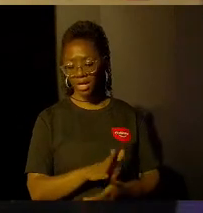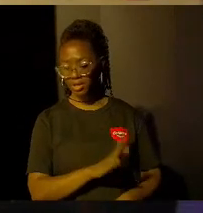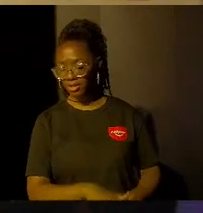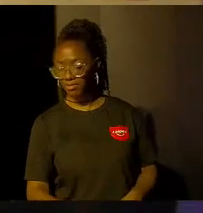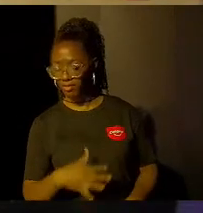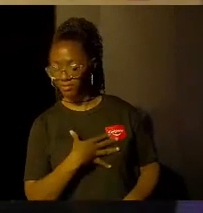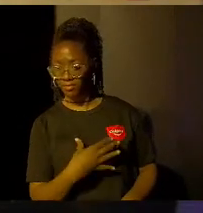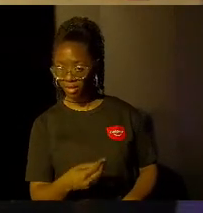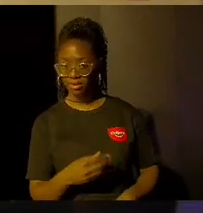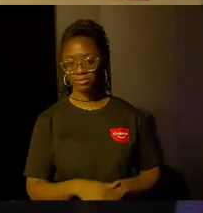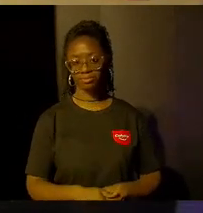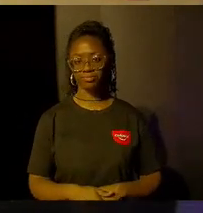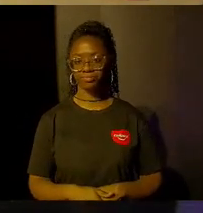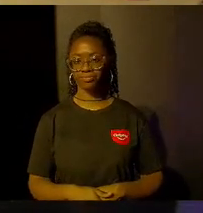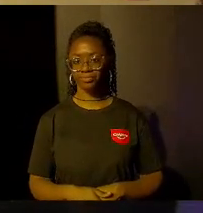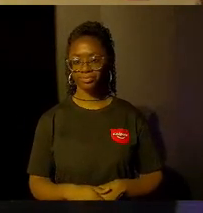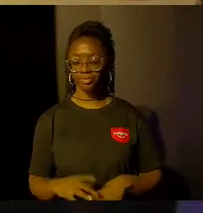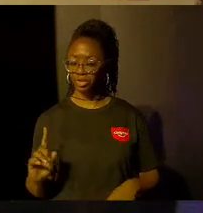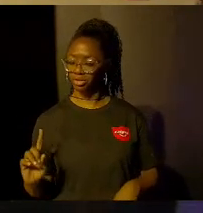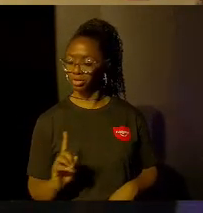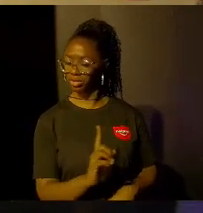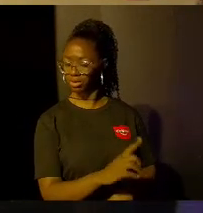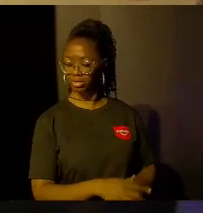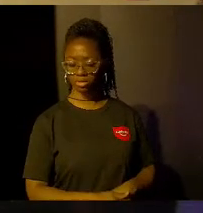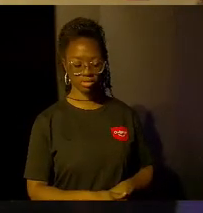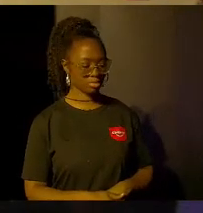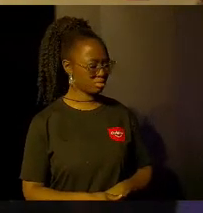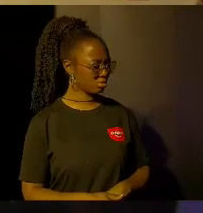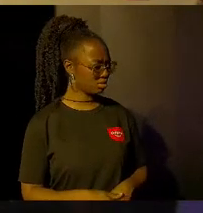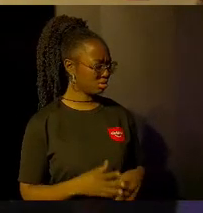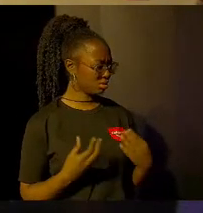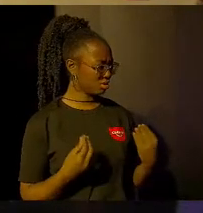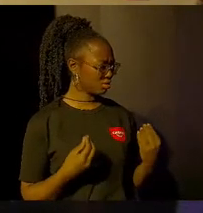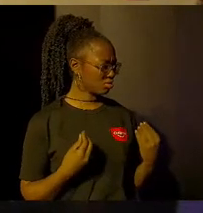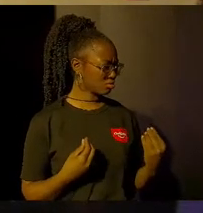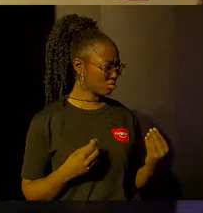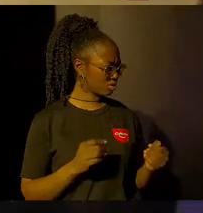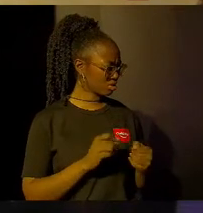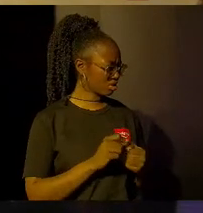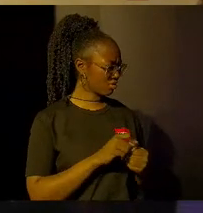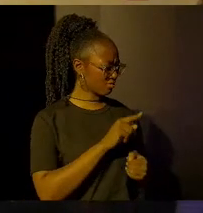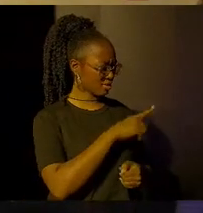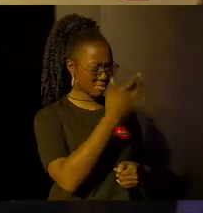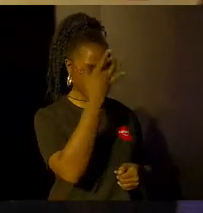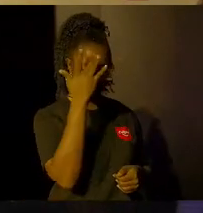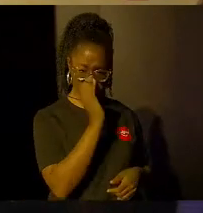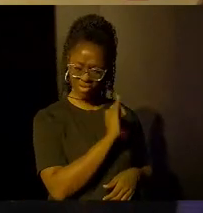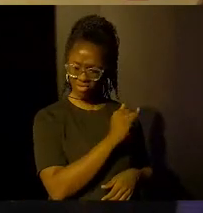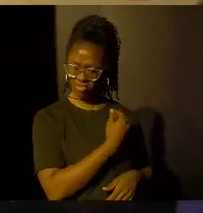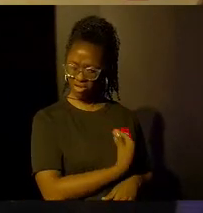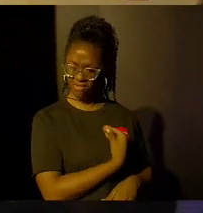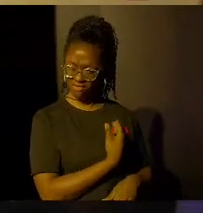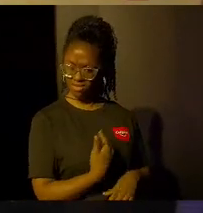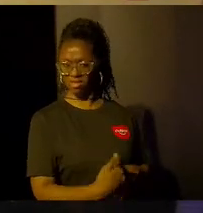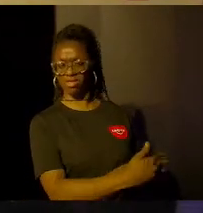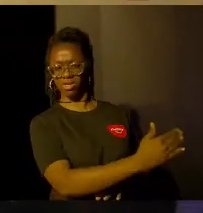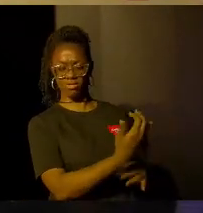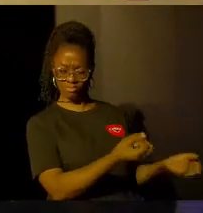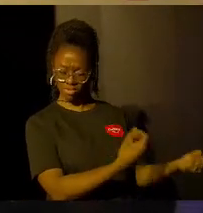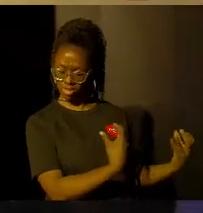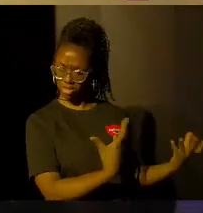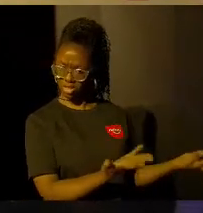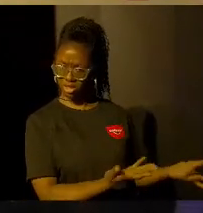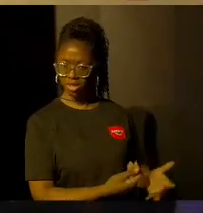e quando a gente saiu a Cecília falou como você faz para uma pessoa te contar a vida dela inteira me ensina